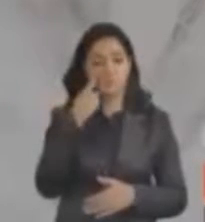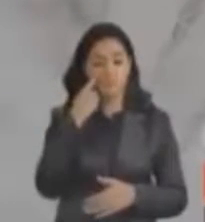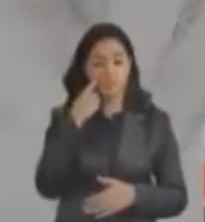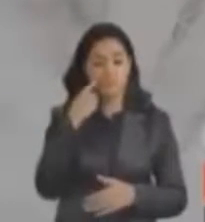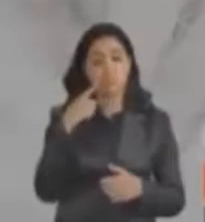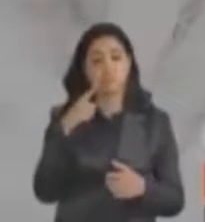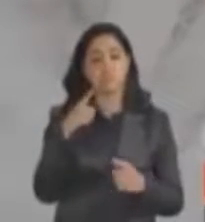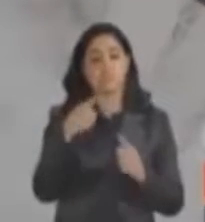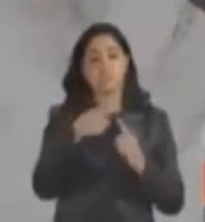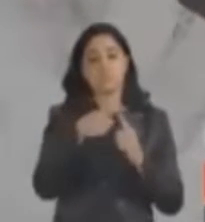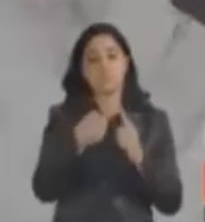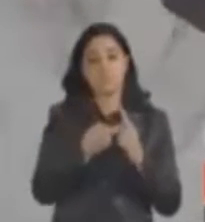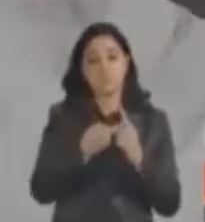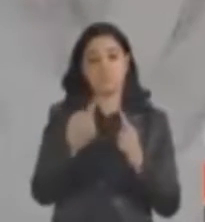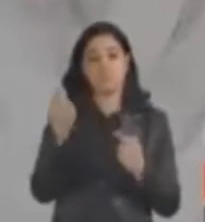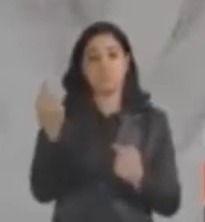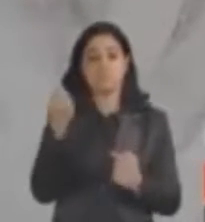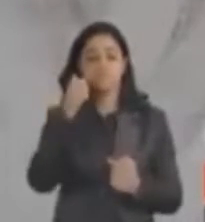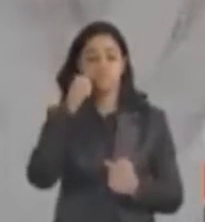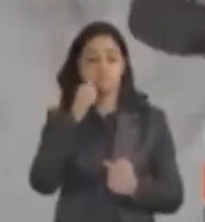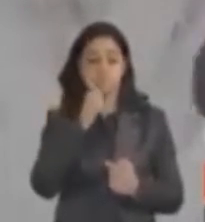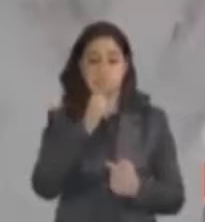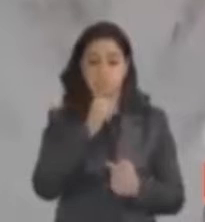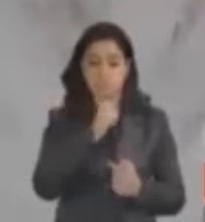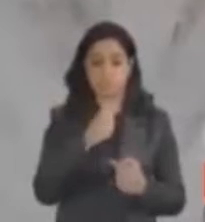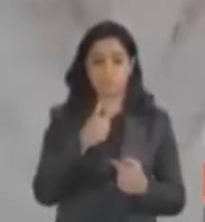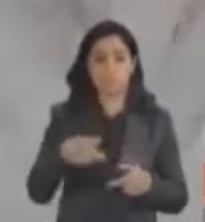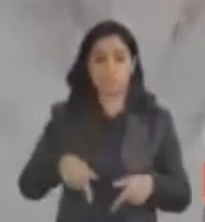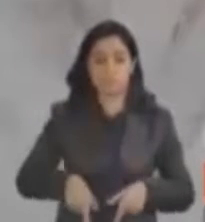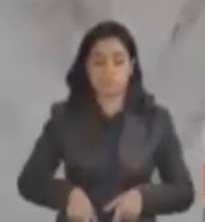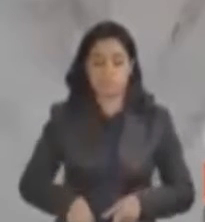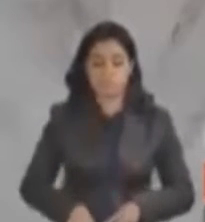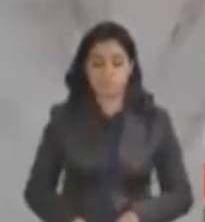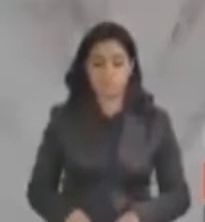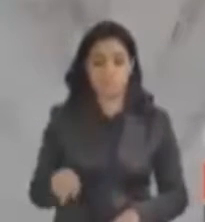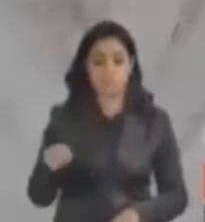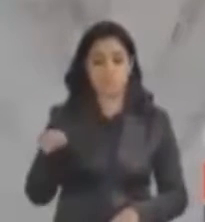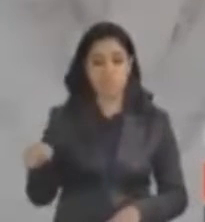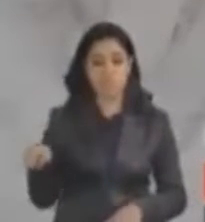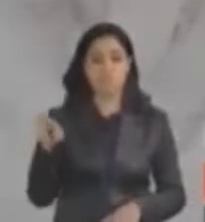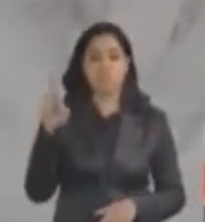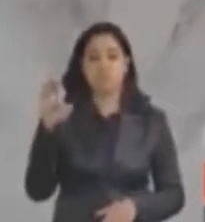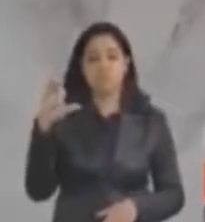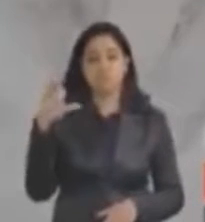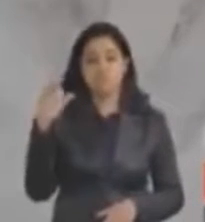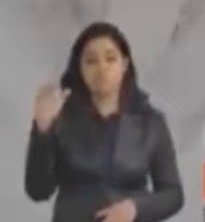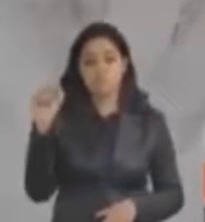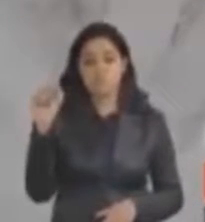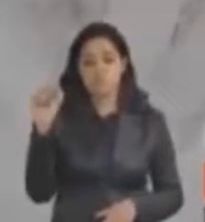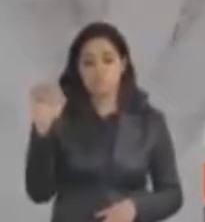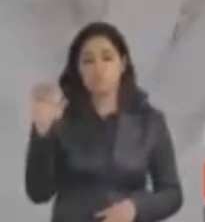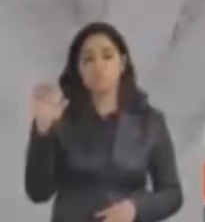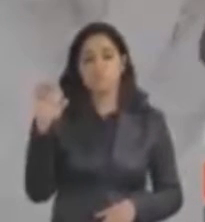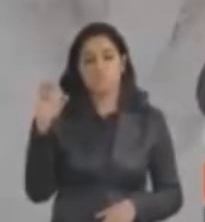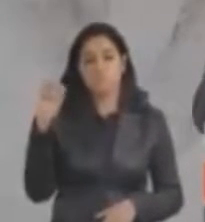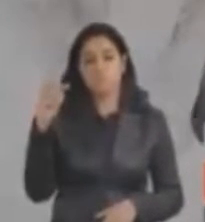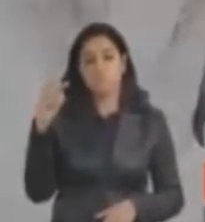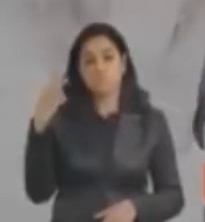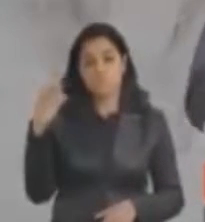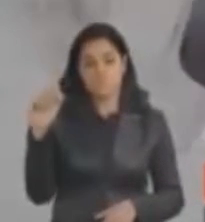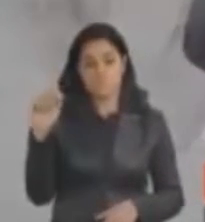recepção deu à luz a recepção do conjunto hospitalar de sorocaba pra nós vemos a situação